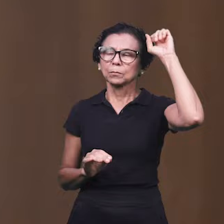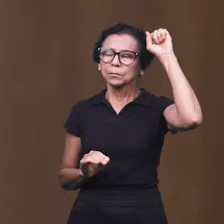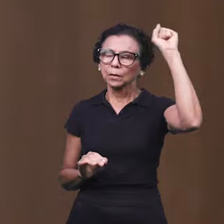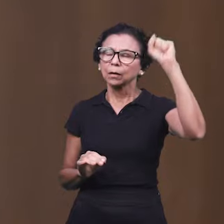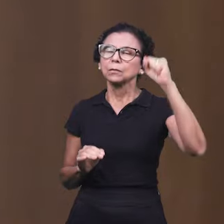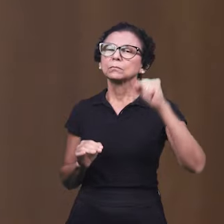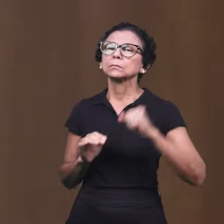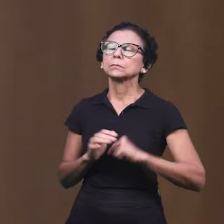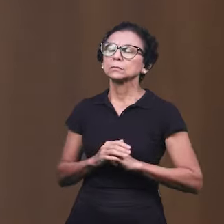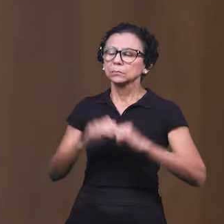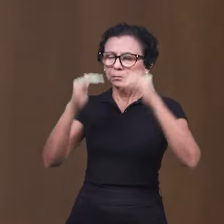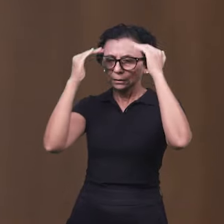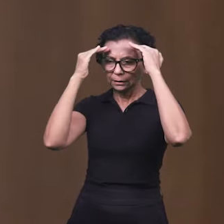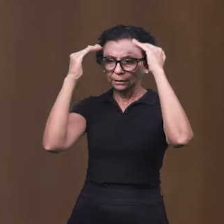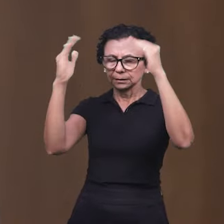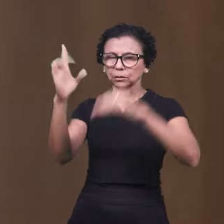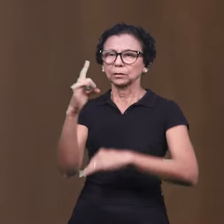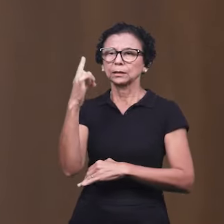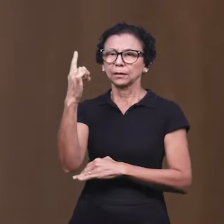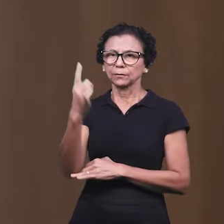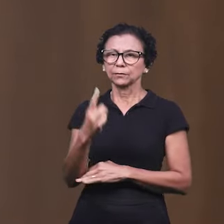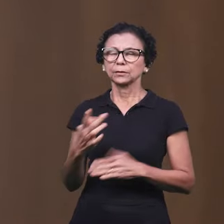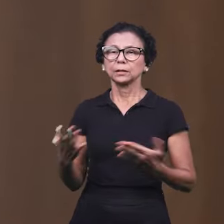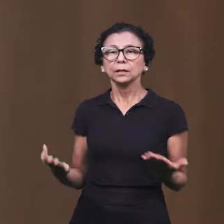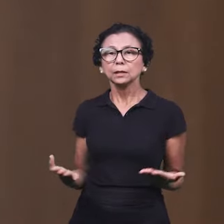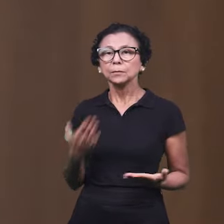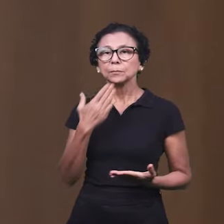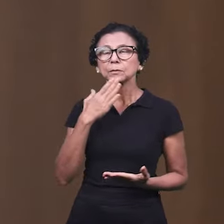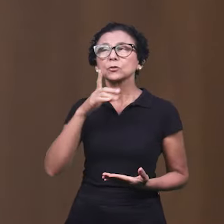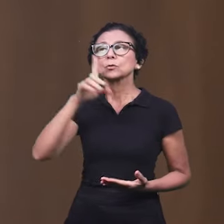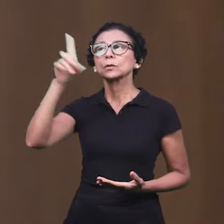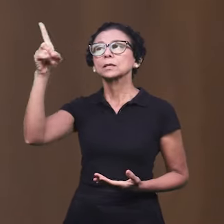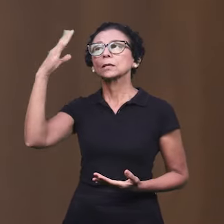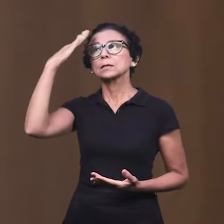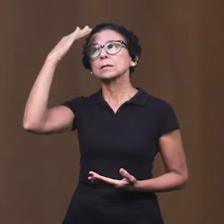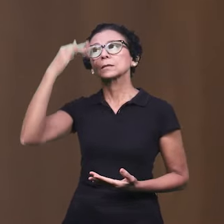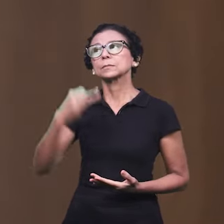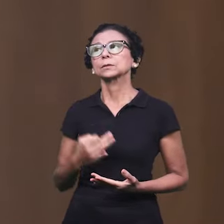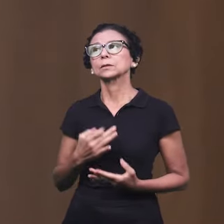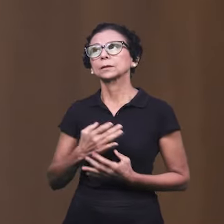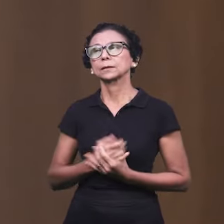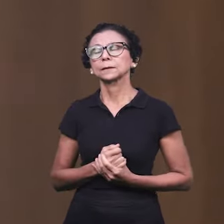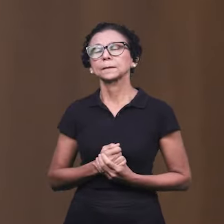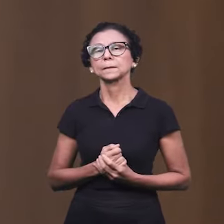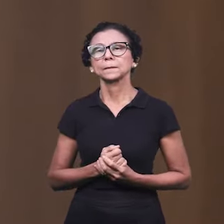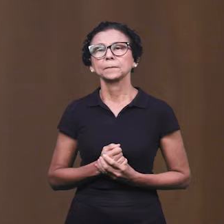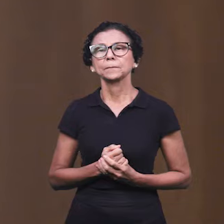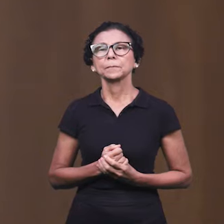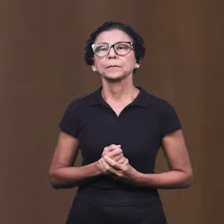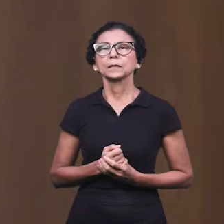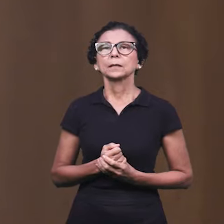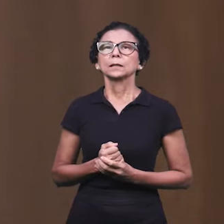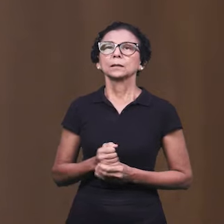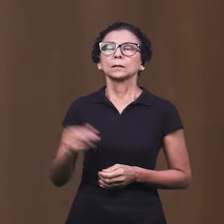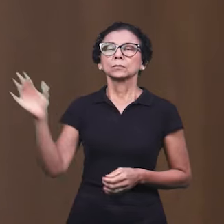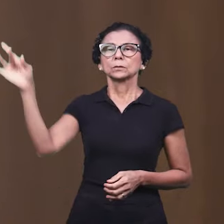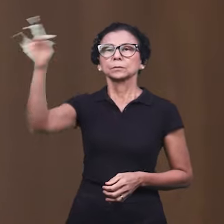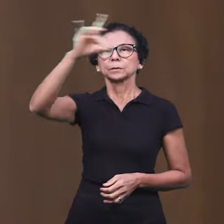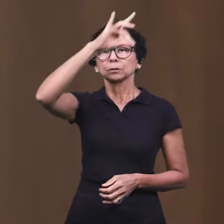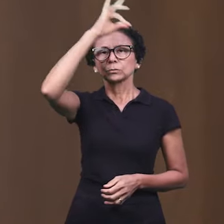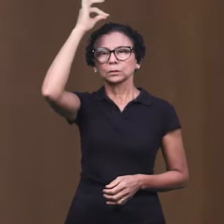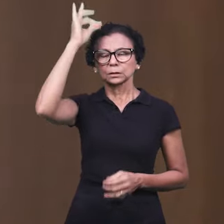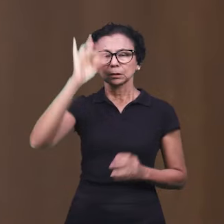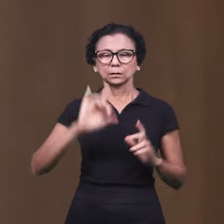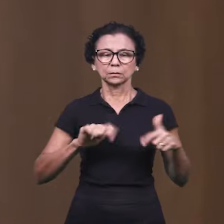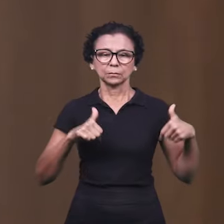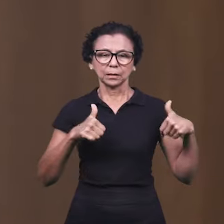sabedoria então justamente você tava falando então que o Espírito Santo esteja sobre a minha vida diante da orientação e